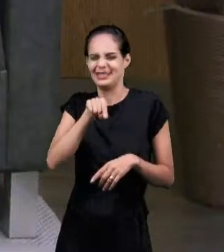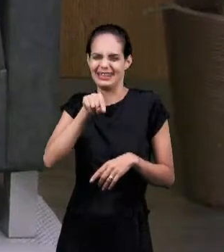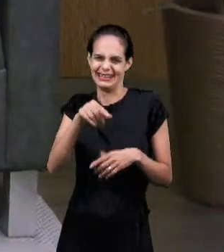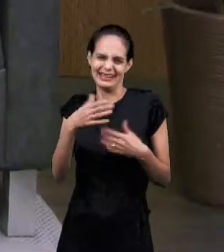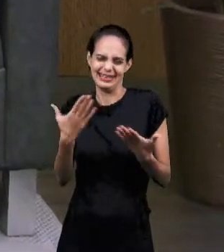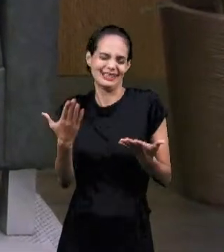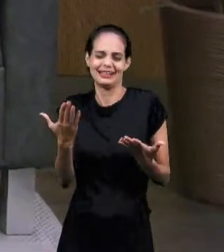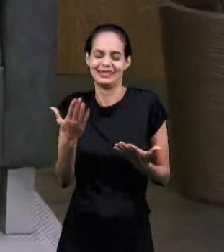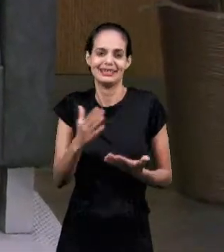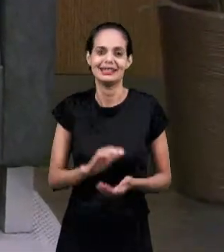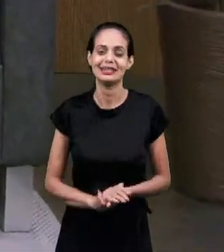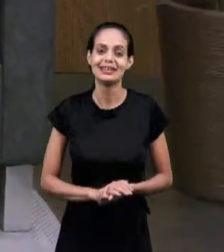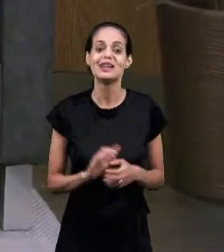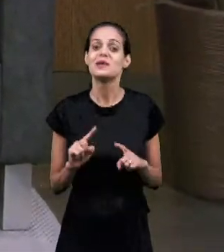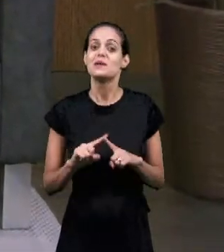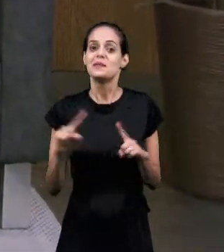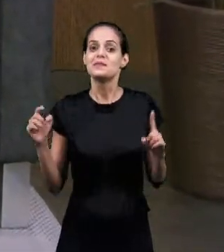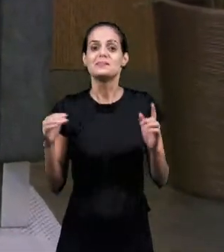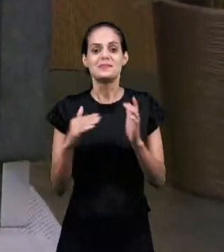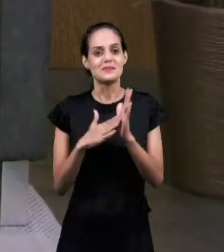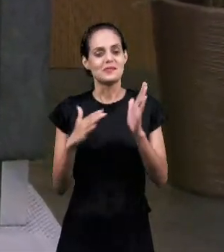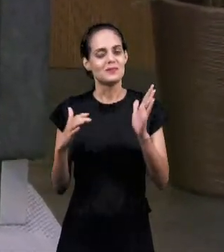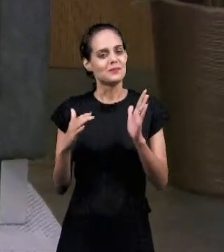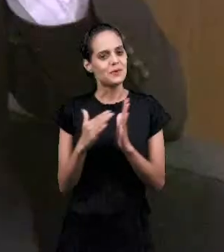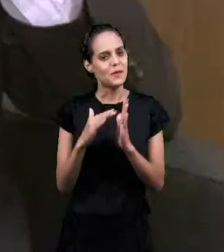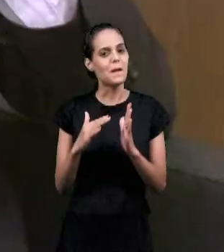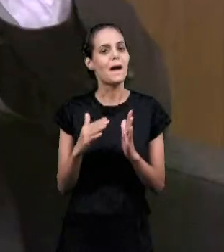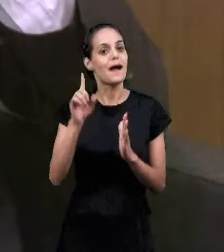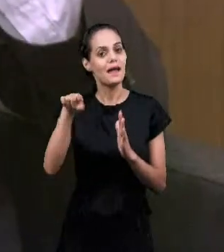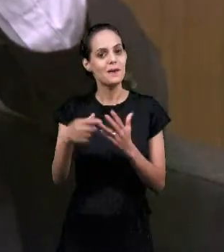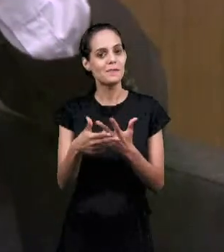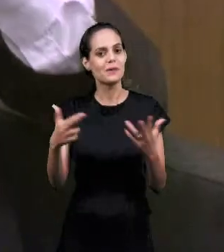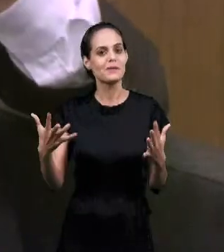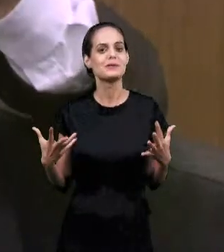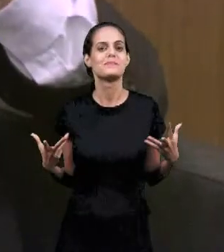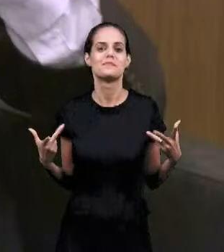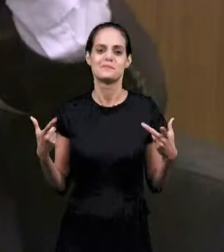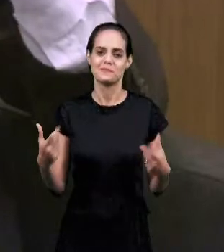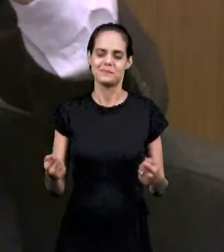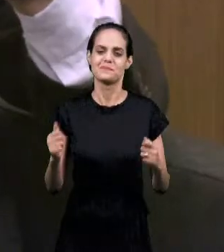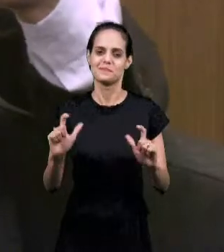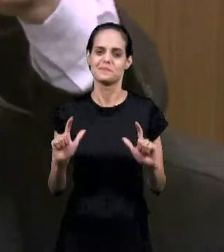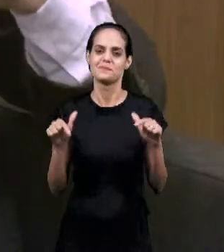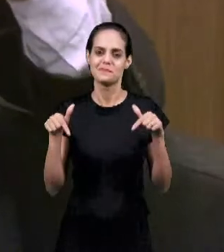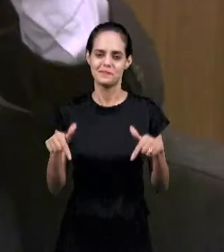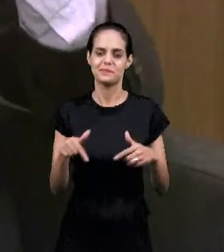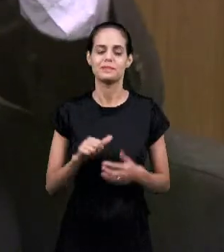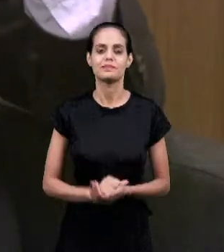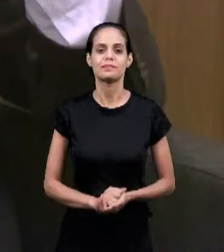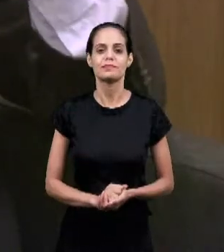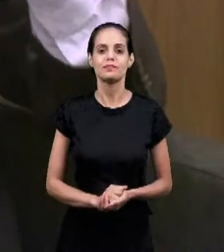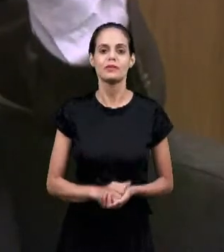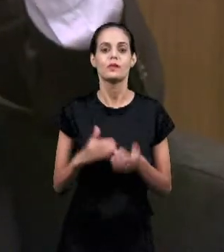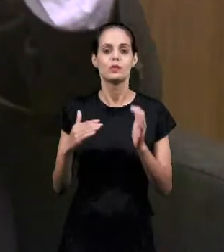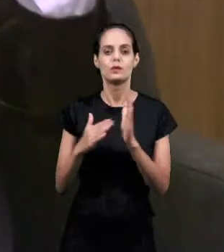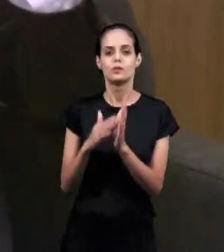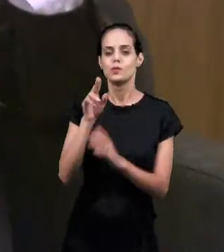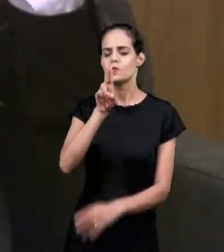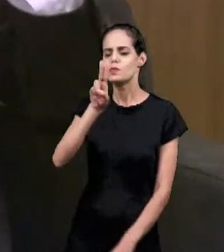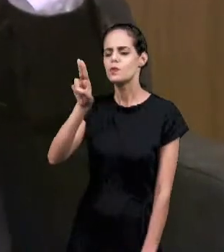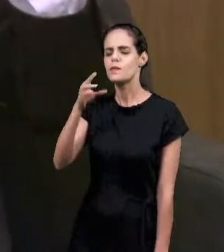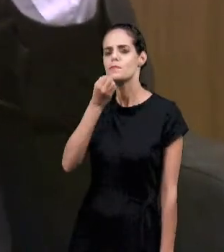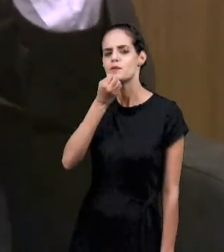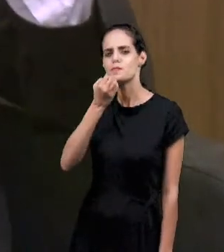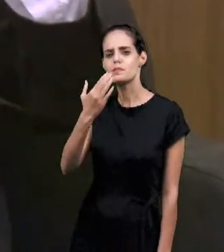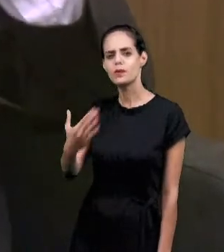realmente, o louvor é uma coisa maravilhosa. E quando vê um hino igual esse, nome bom, doce a fé, a